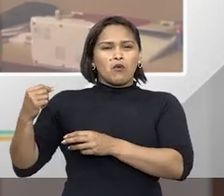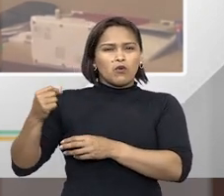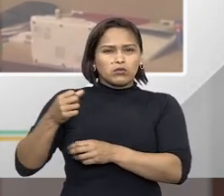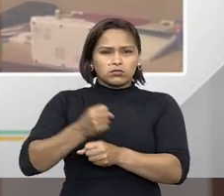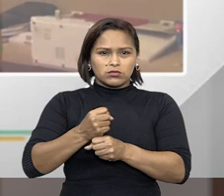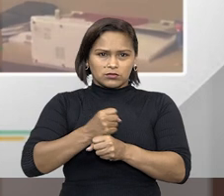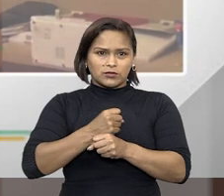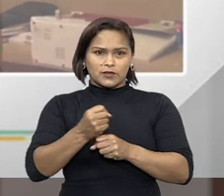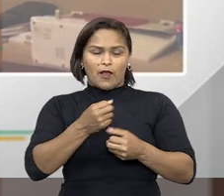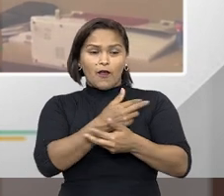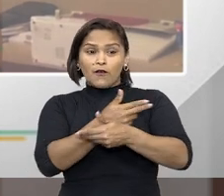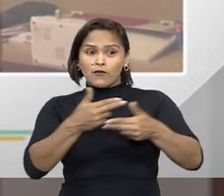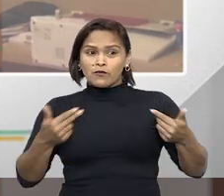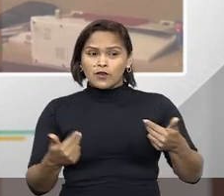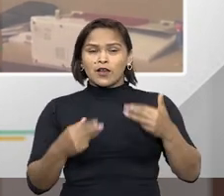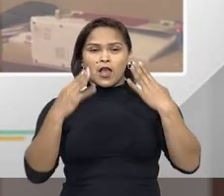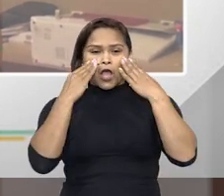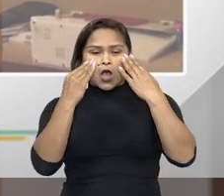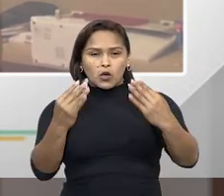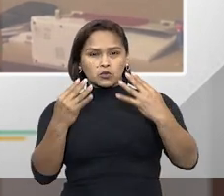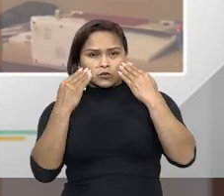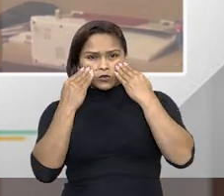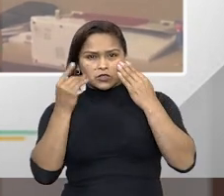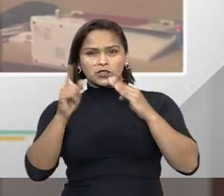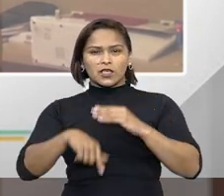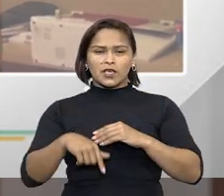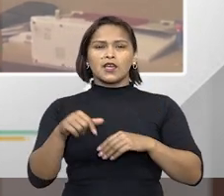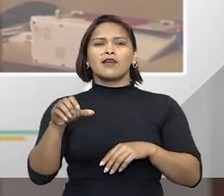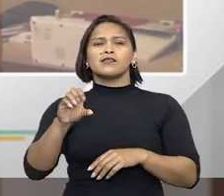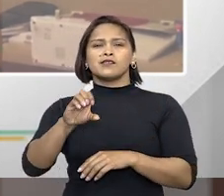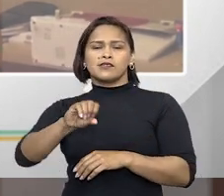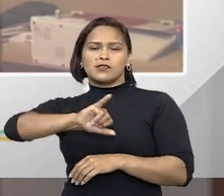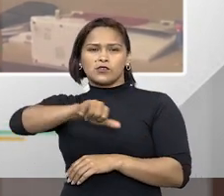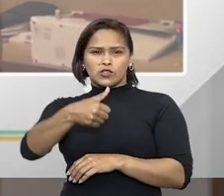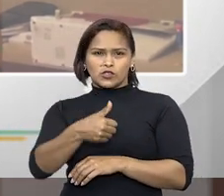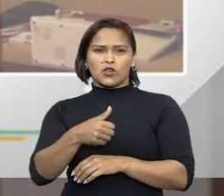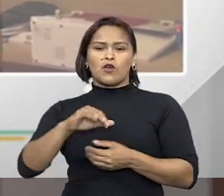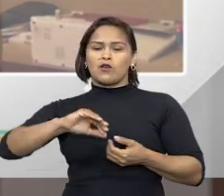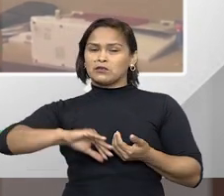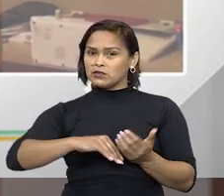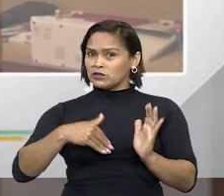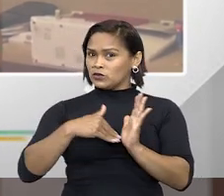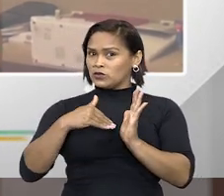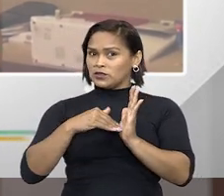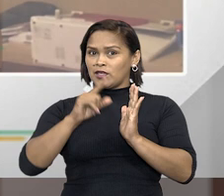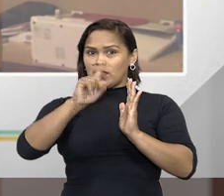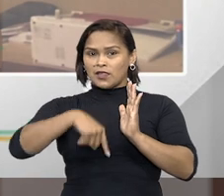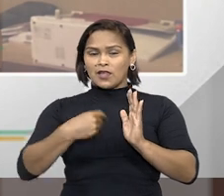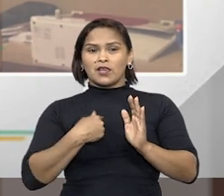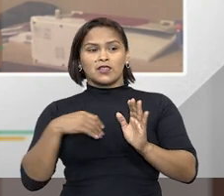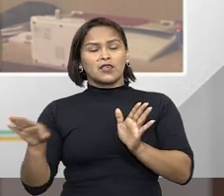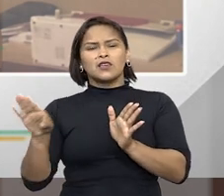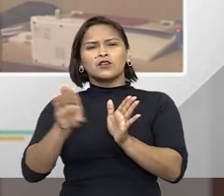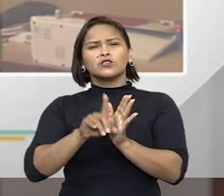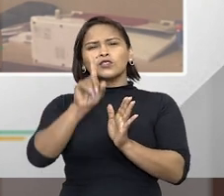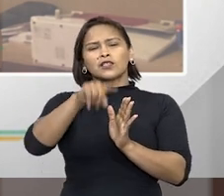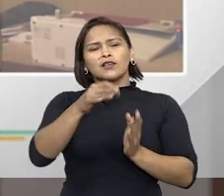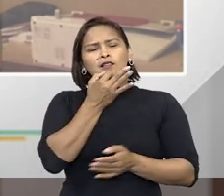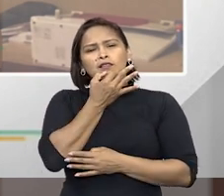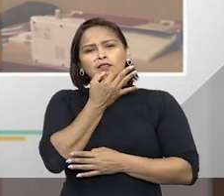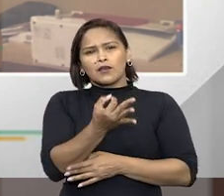Muitas audiências públicas na CCJ do Senado, e etc. E eu cheguei, na época, até a